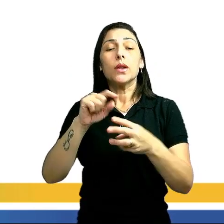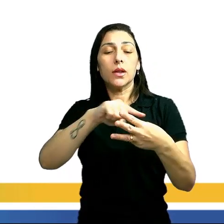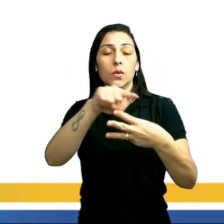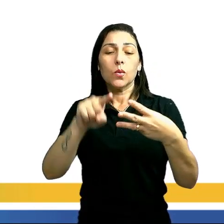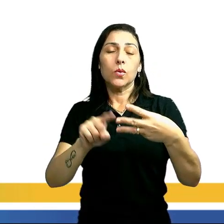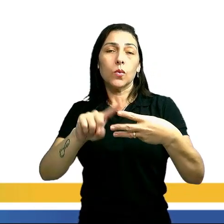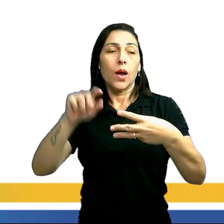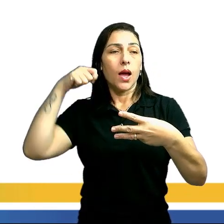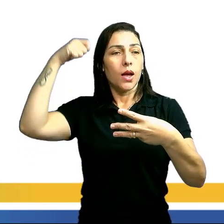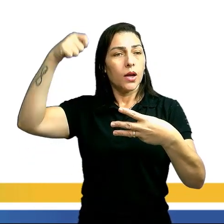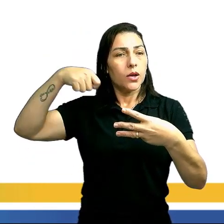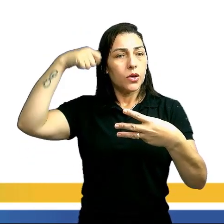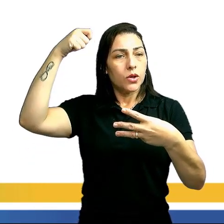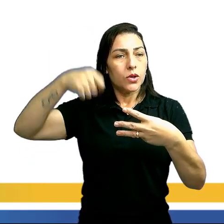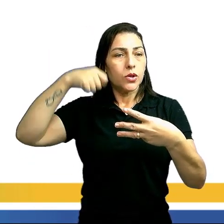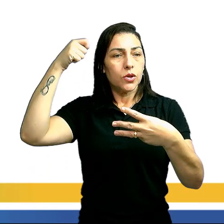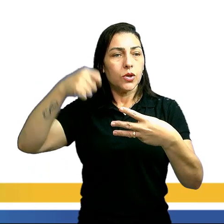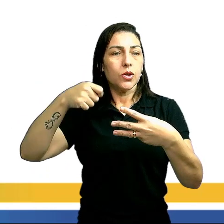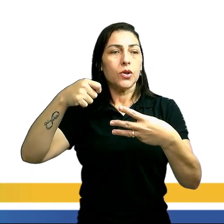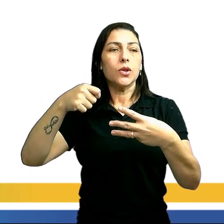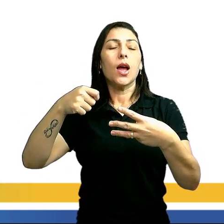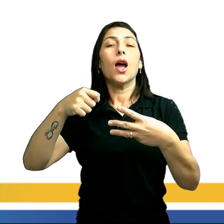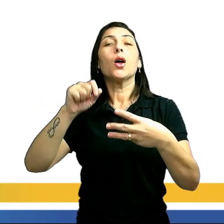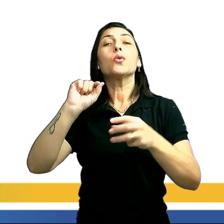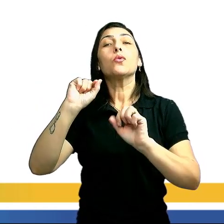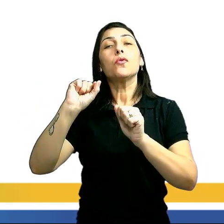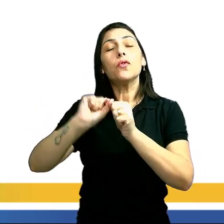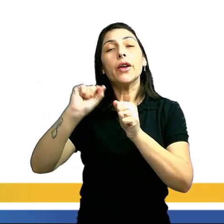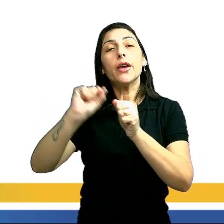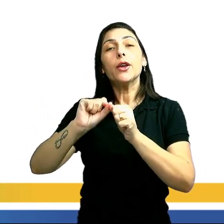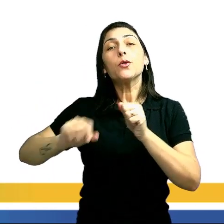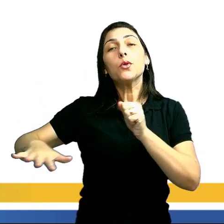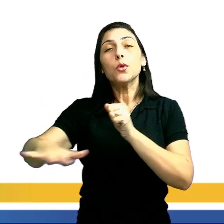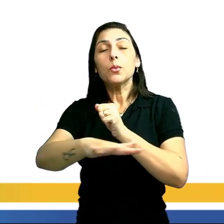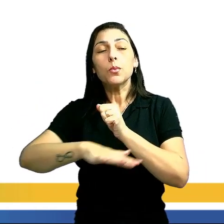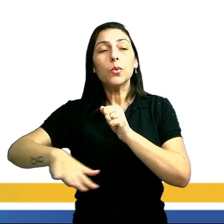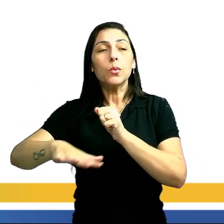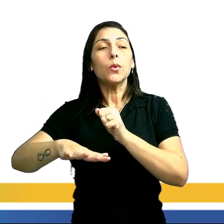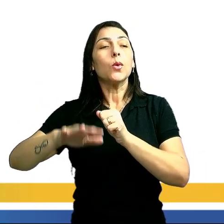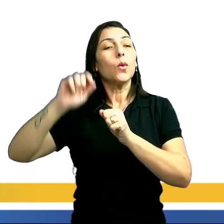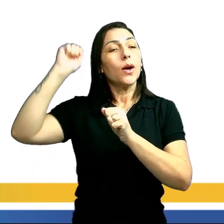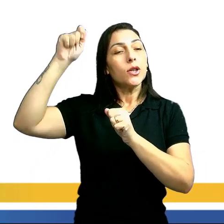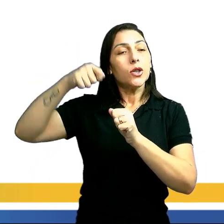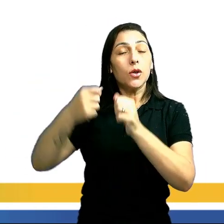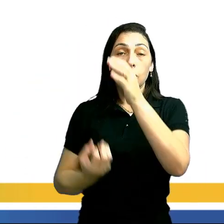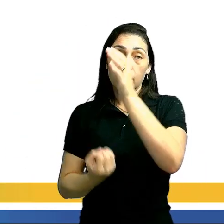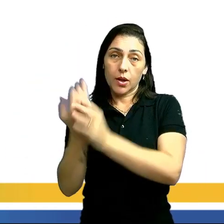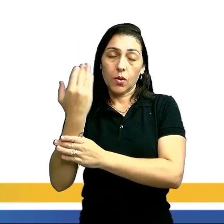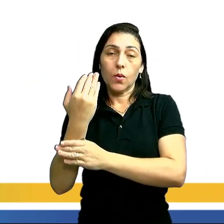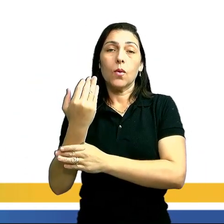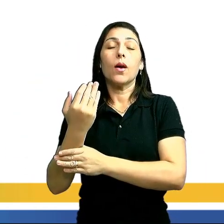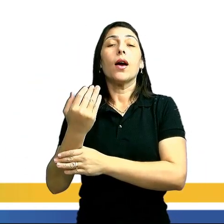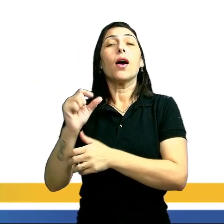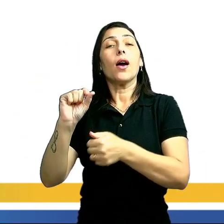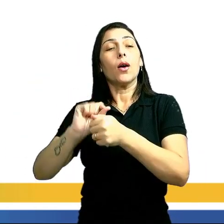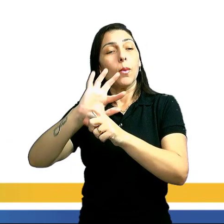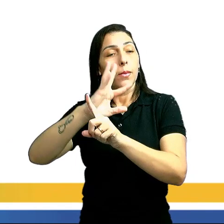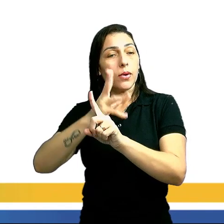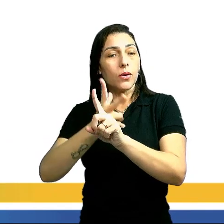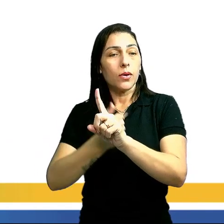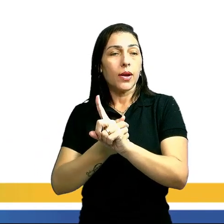3 coisas: do artista, da obra e do público. O artista como gênio criador. A obra que é de